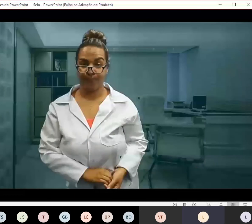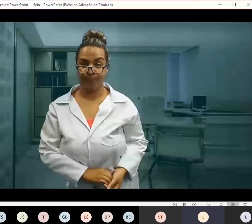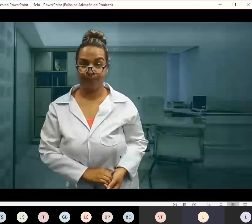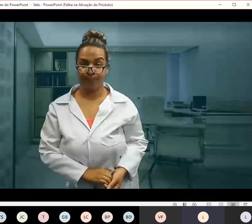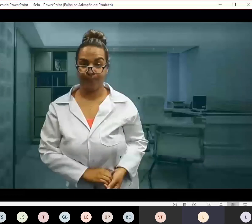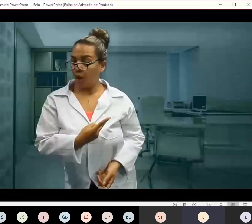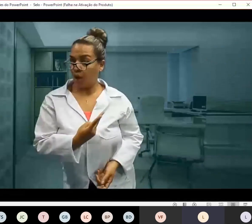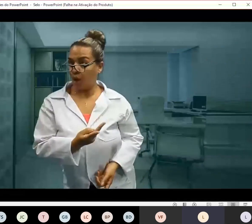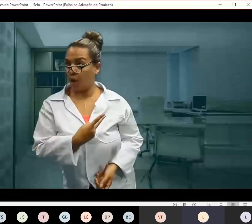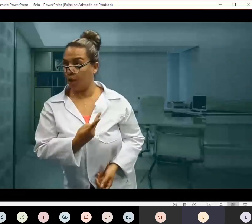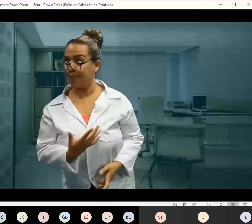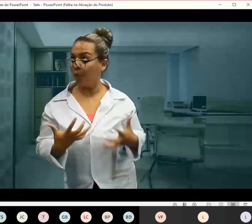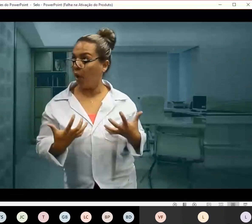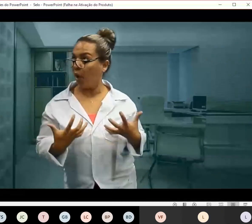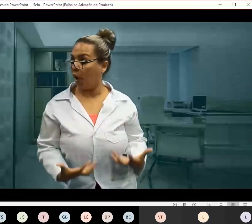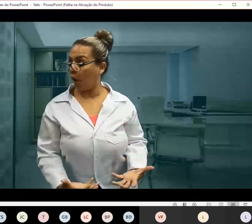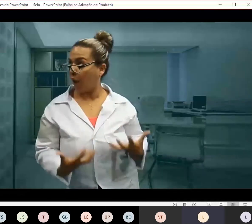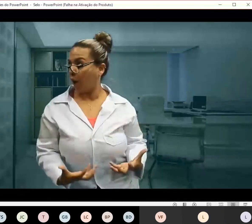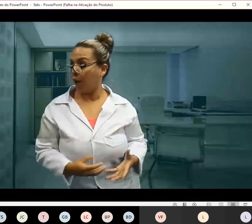Está muito lento.